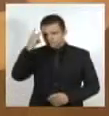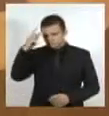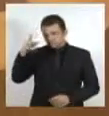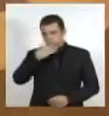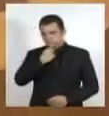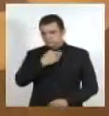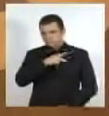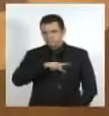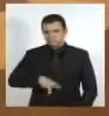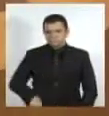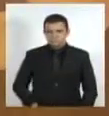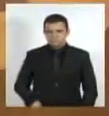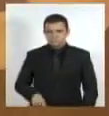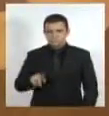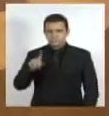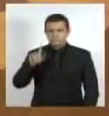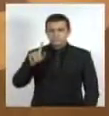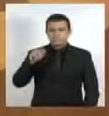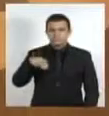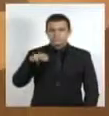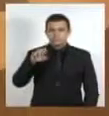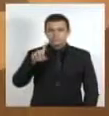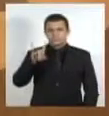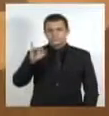presidente Garrastazu Médici.